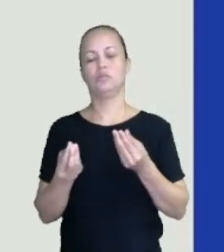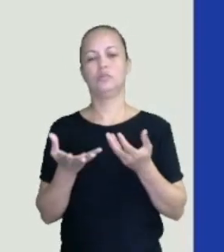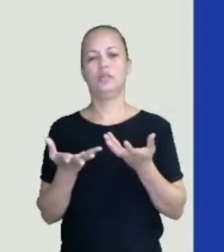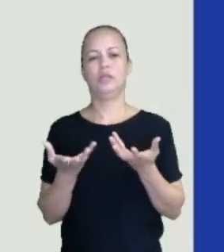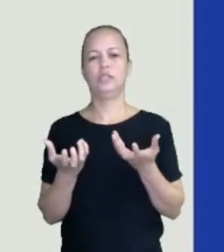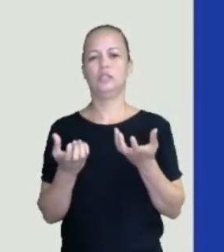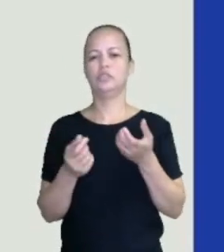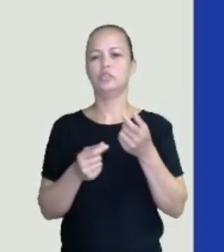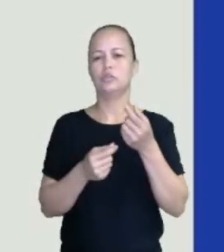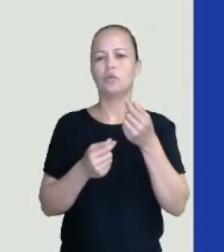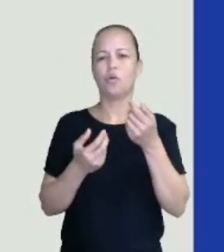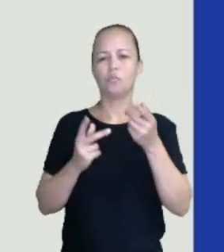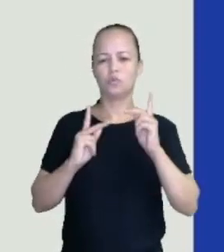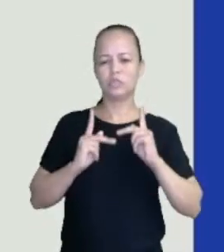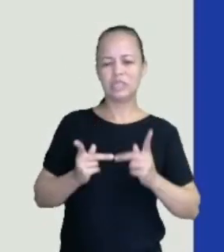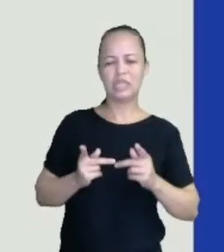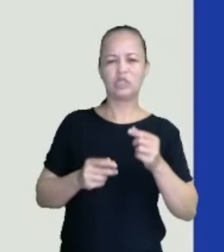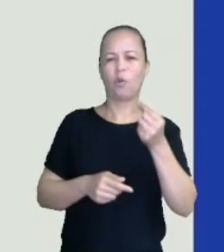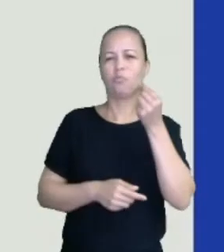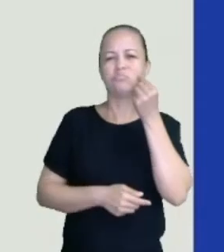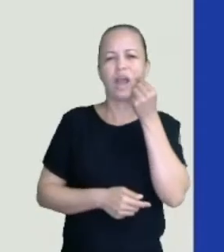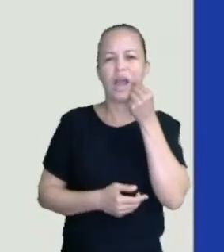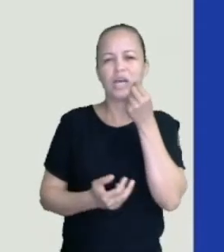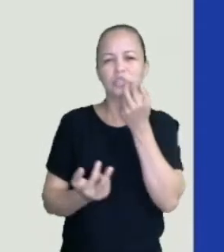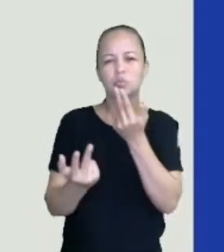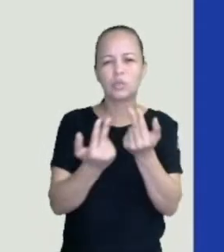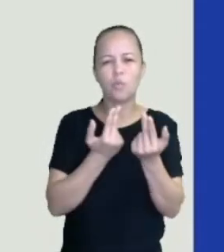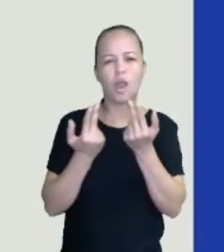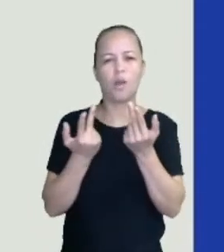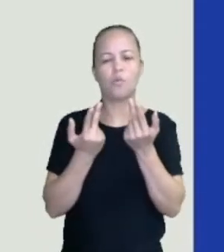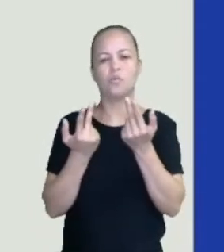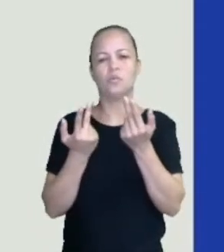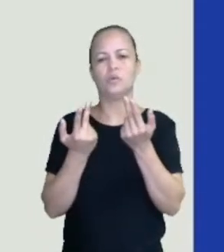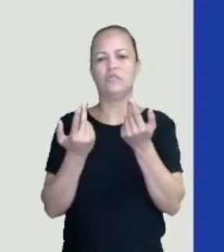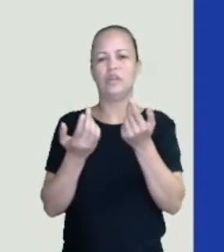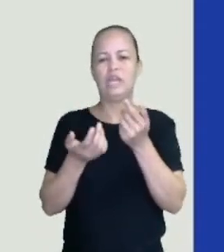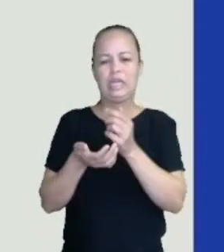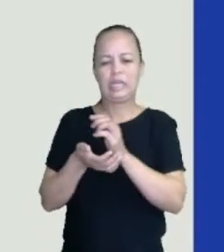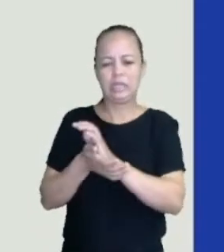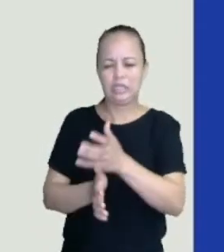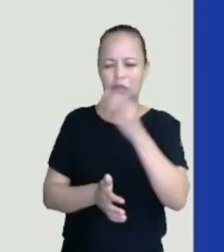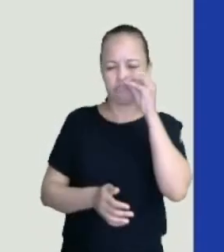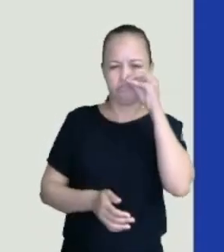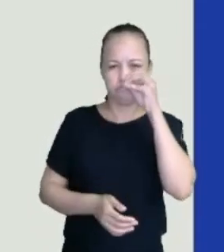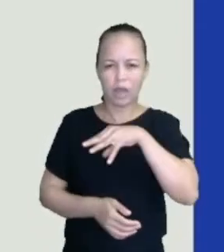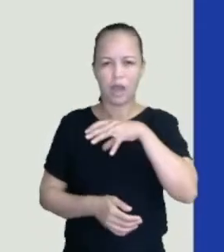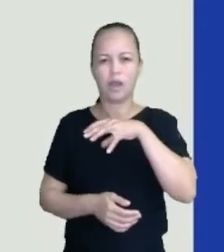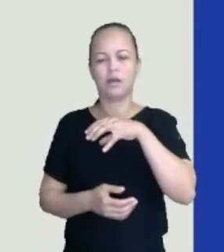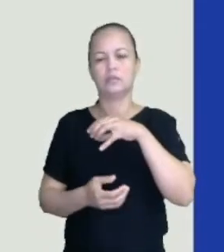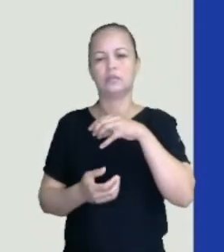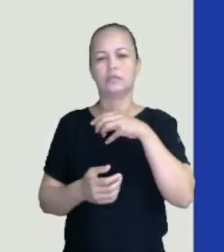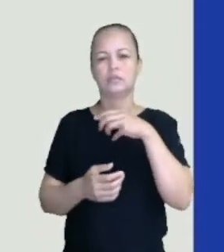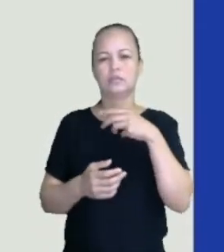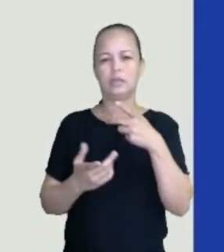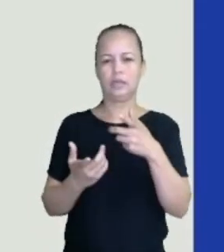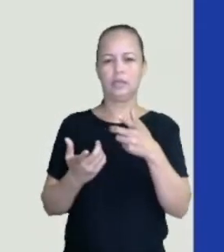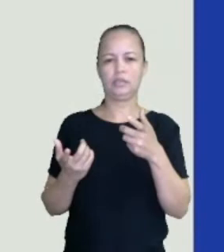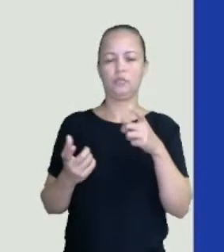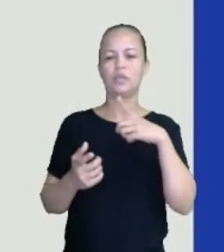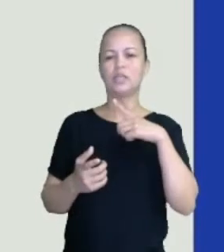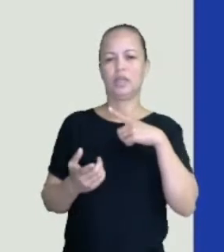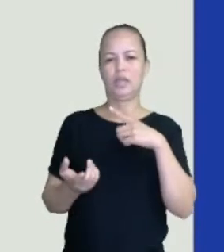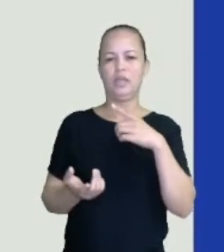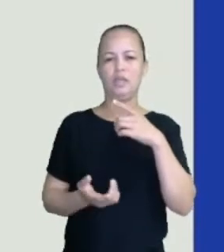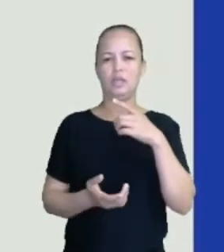seres, ratos. Dá uma olhadinha nessa postagem, vê a quantidade de agressão, vê o tamanho da agressão que tem aí.